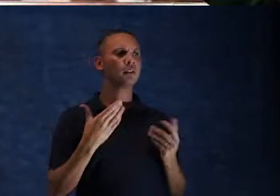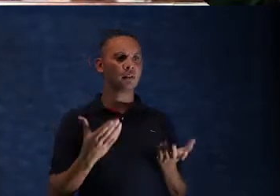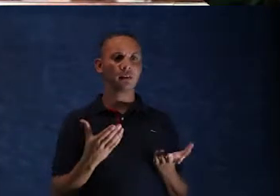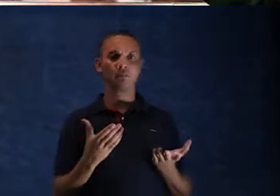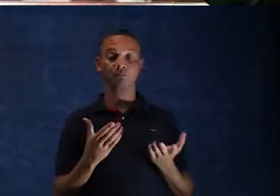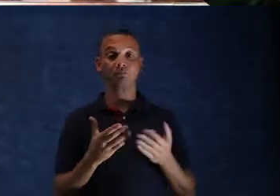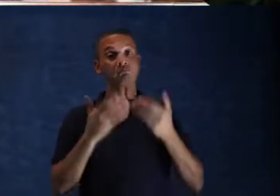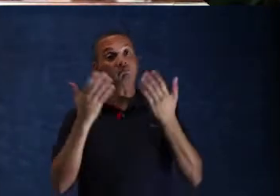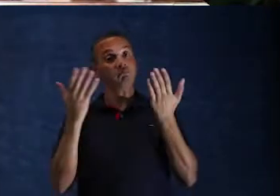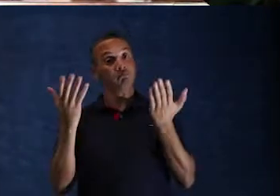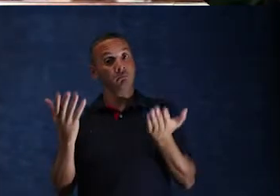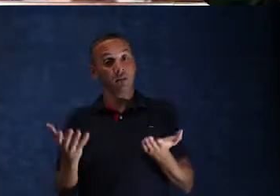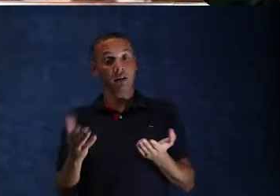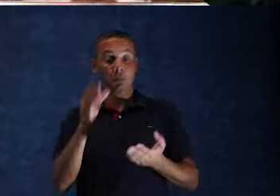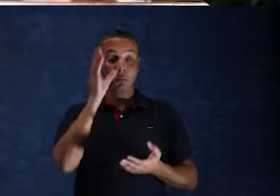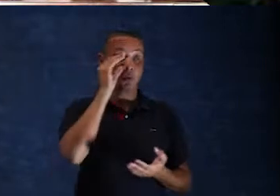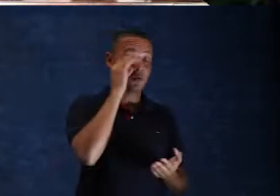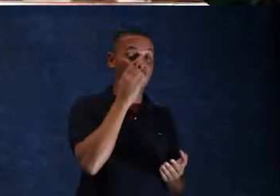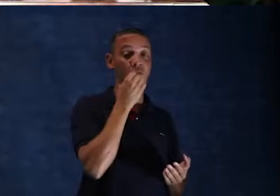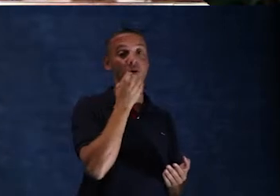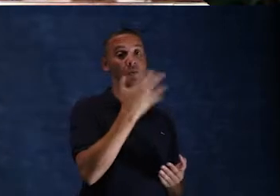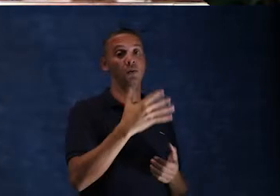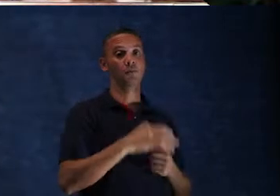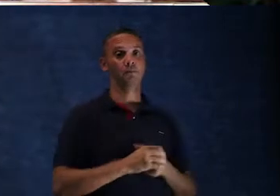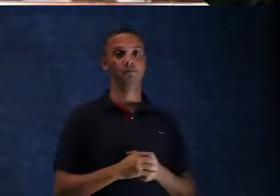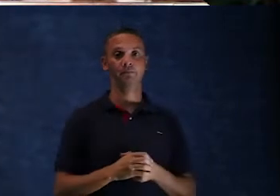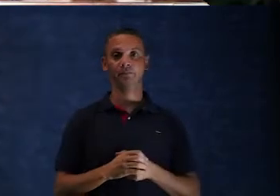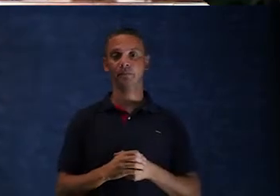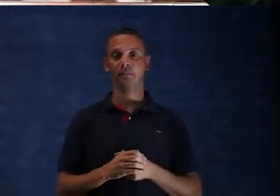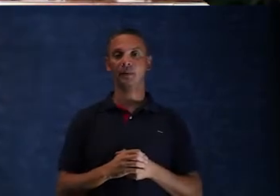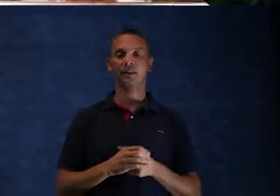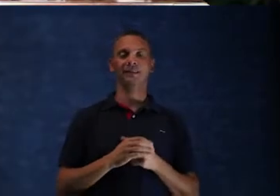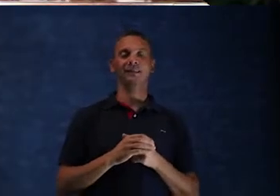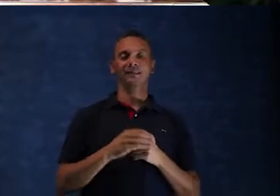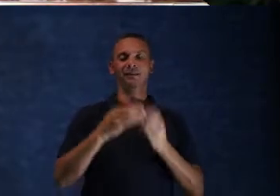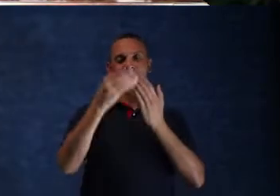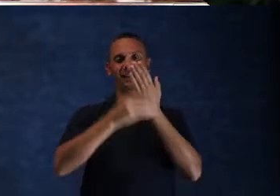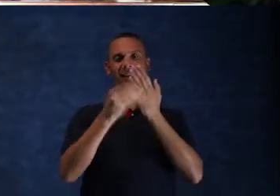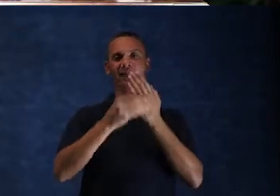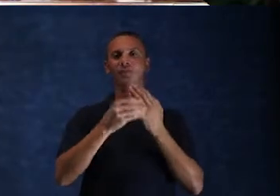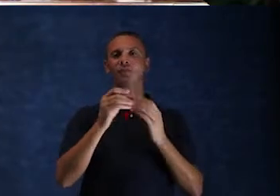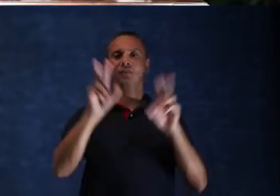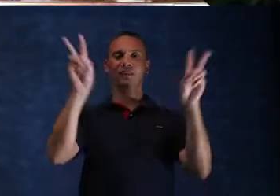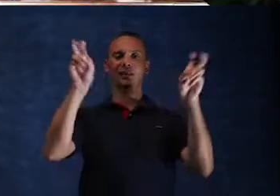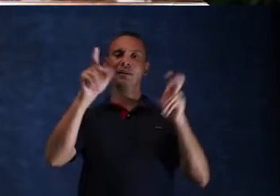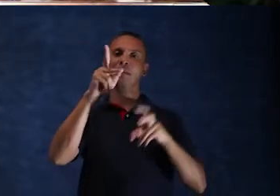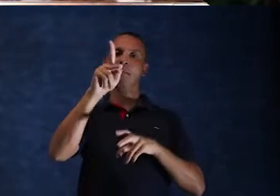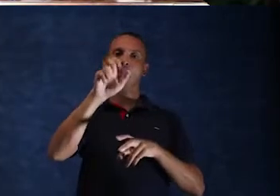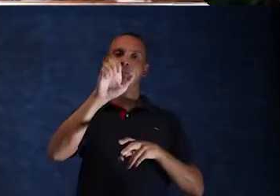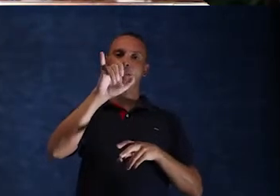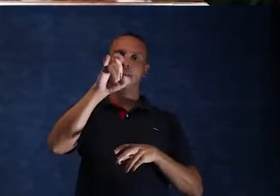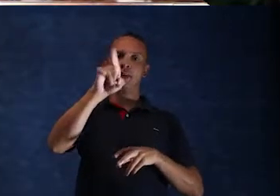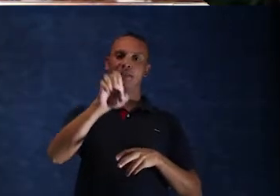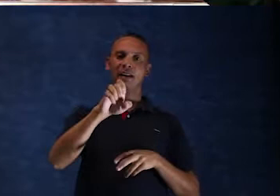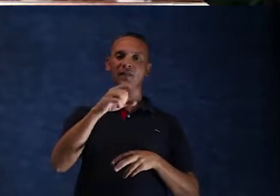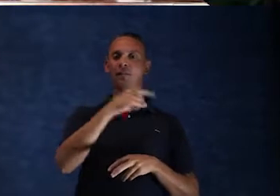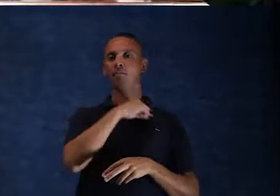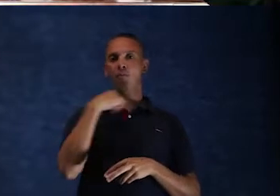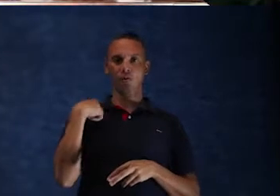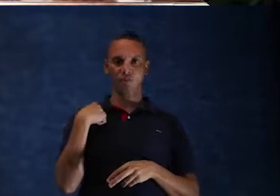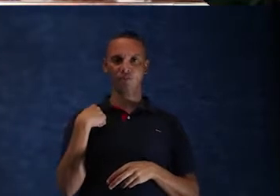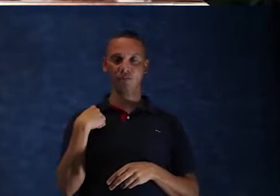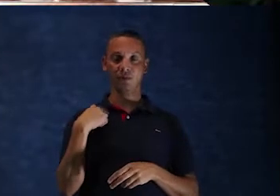personagens. Então, é muito curioso. Peixe Morto, nesse sentido, oferece ao leitor uma